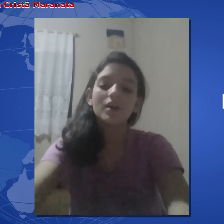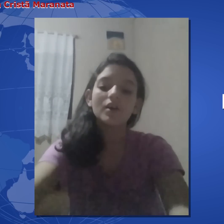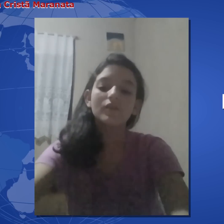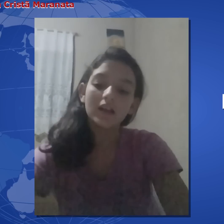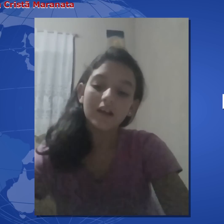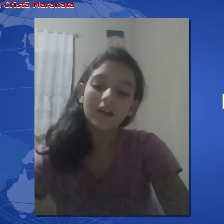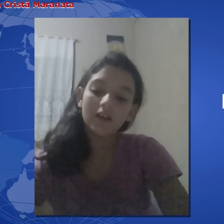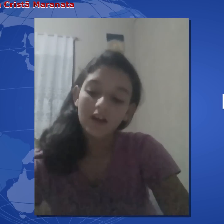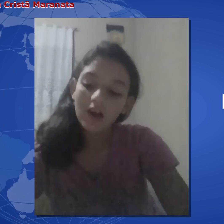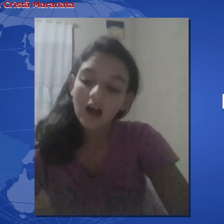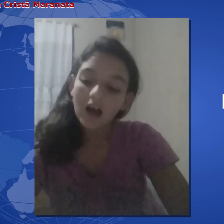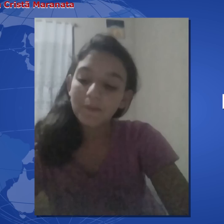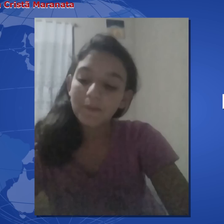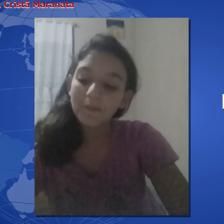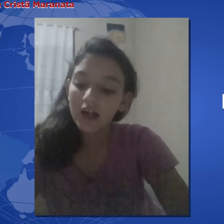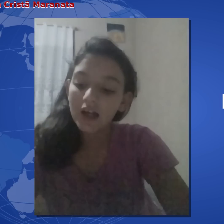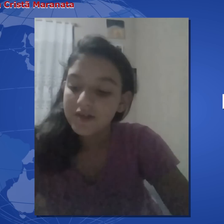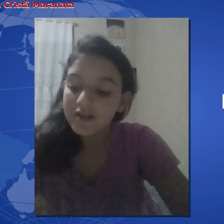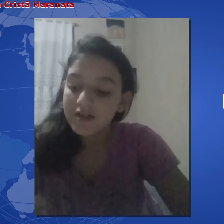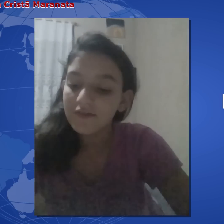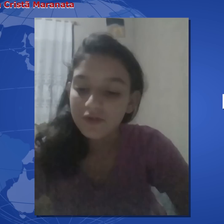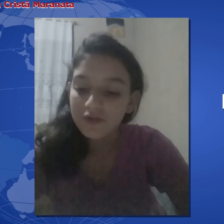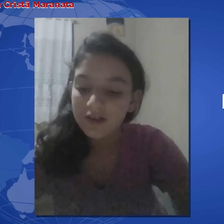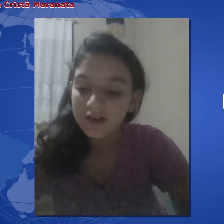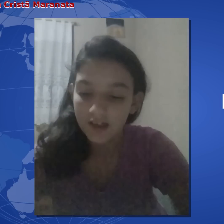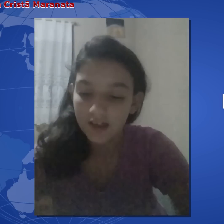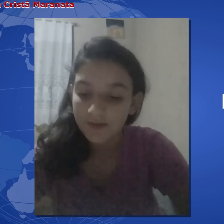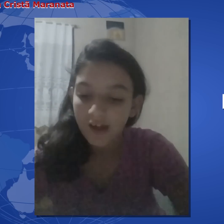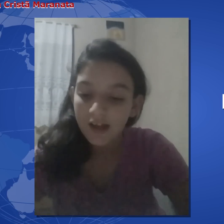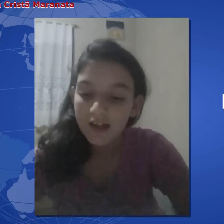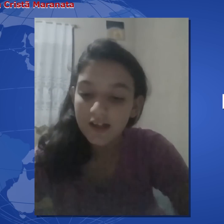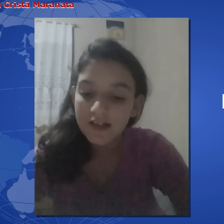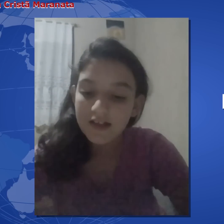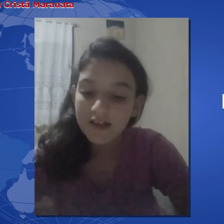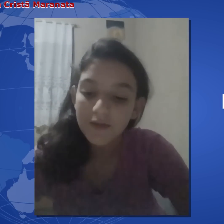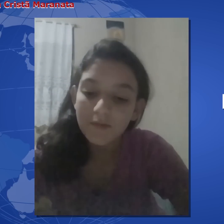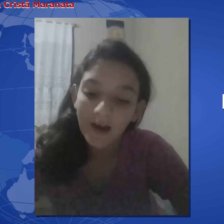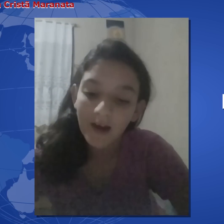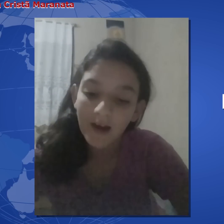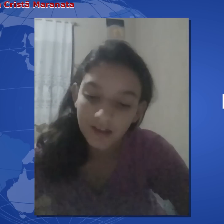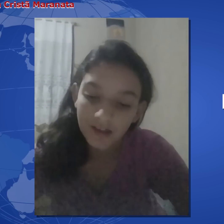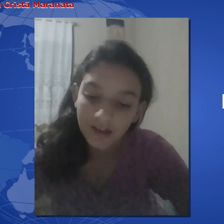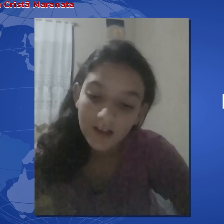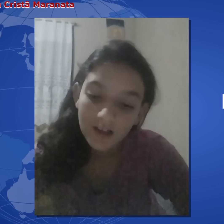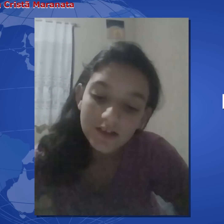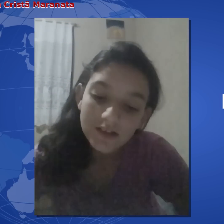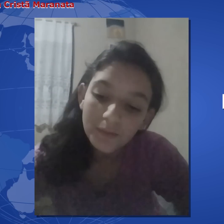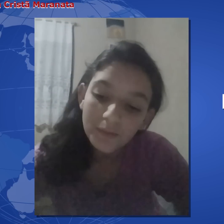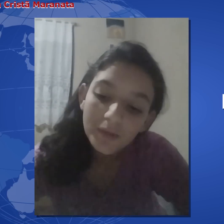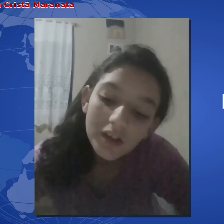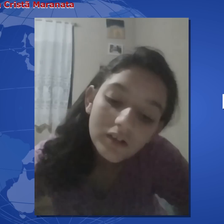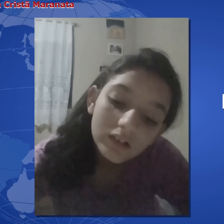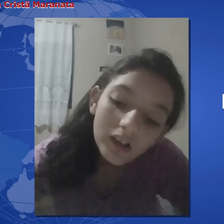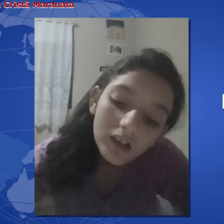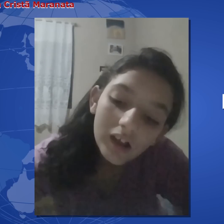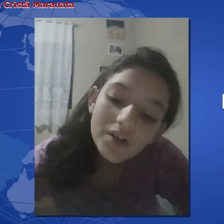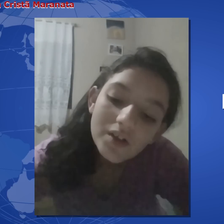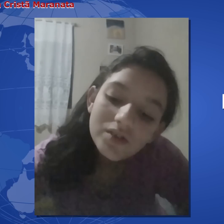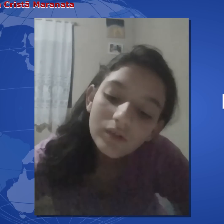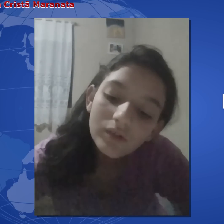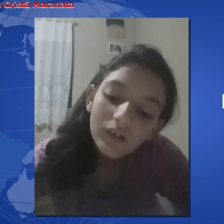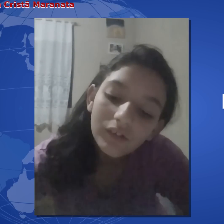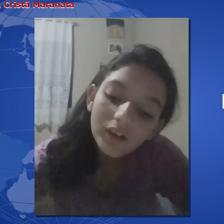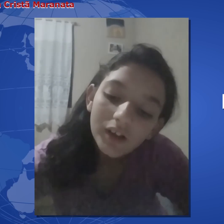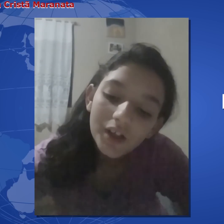eu vou ler Apocalipse 21, 6. E disse-me mais: está cumprido, eu